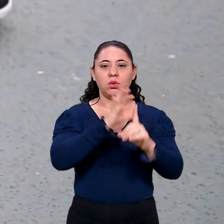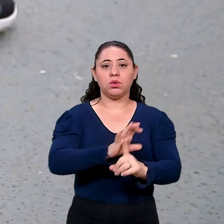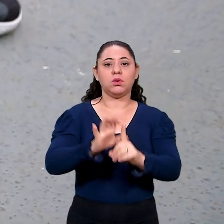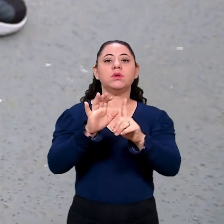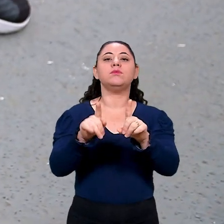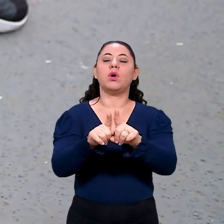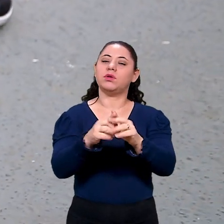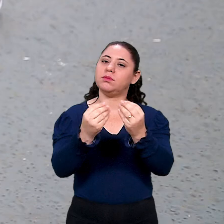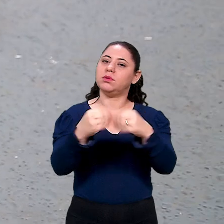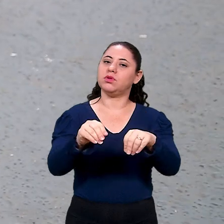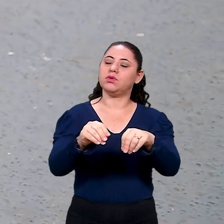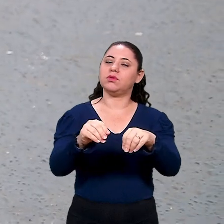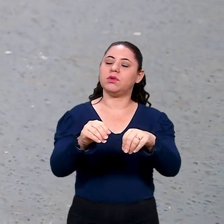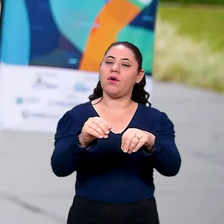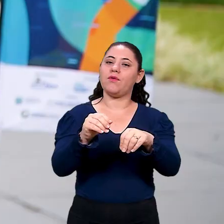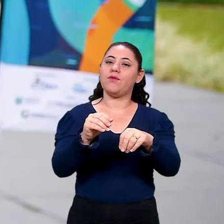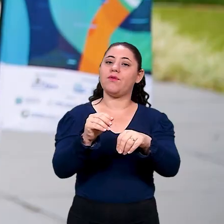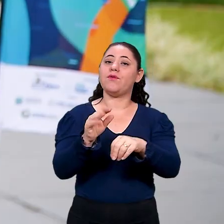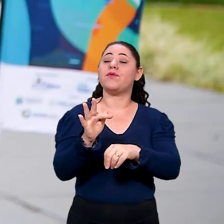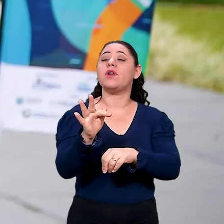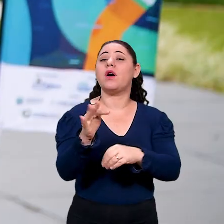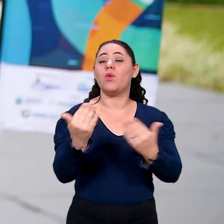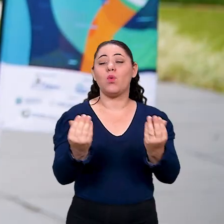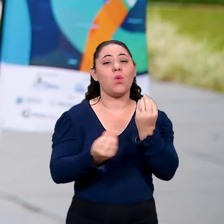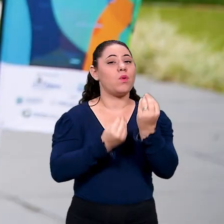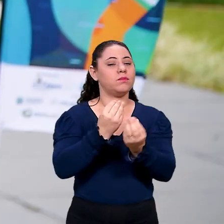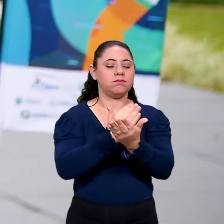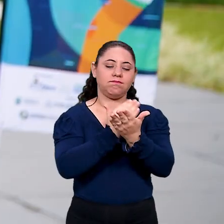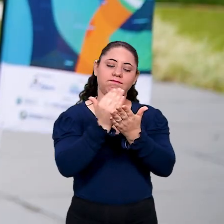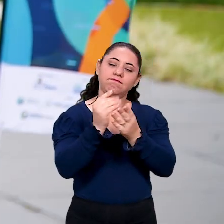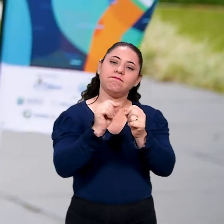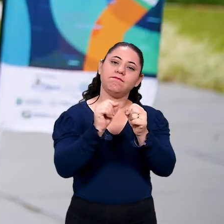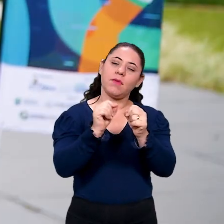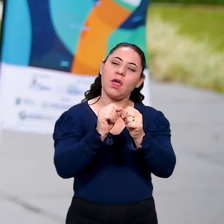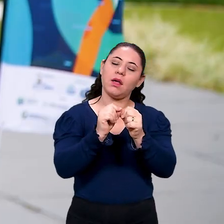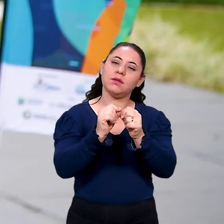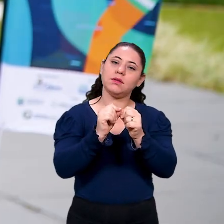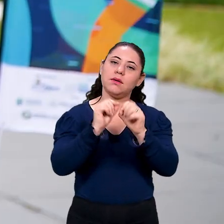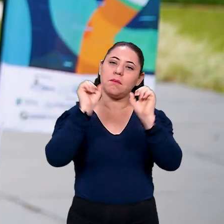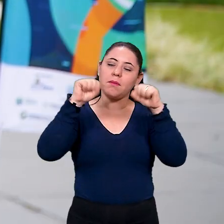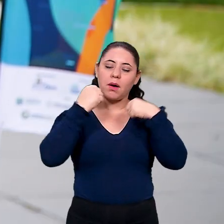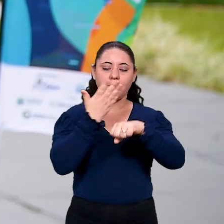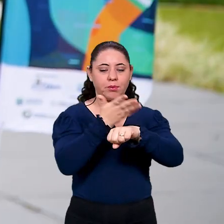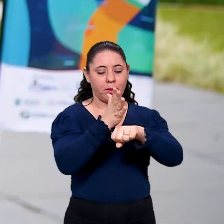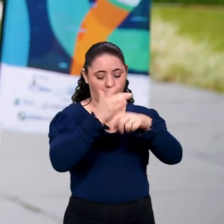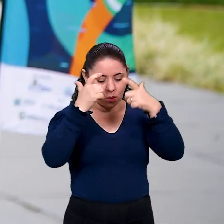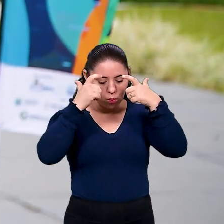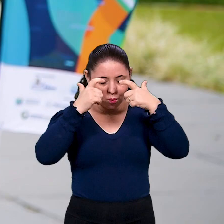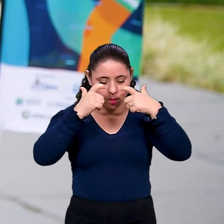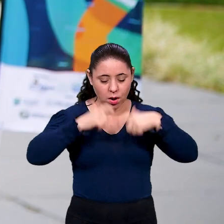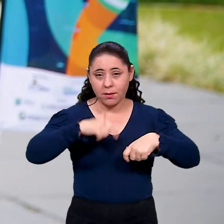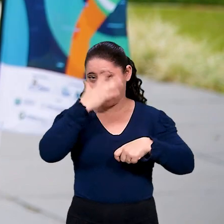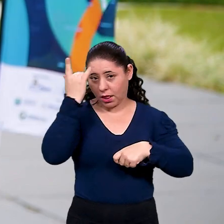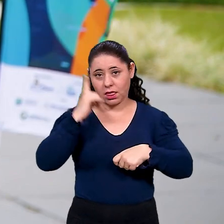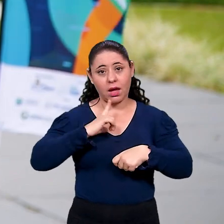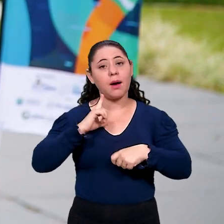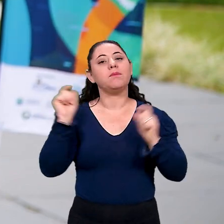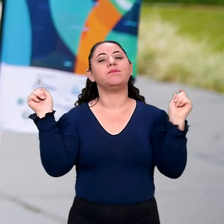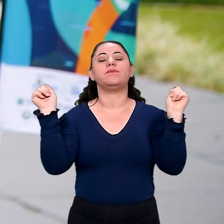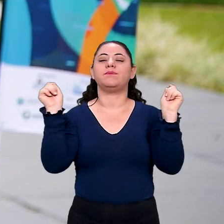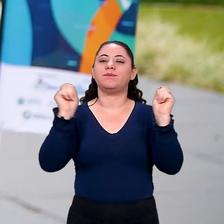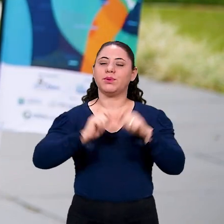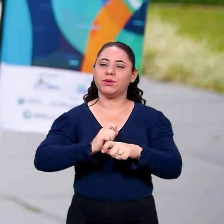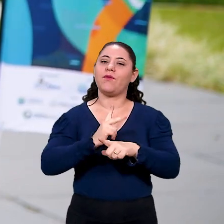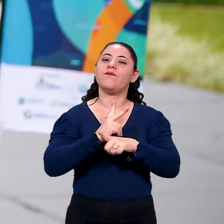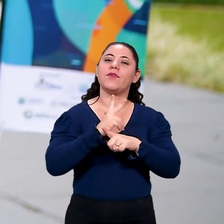temperatura então isso tudo pode influenciar diretamente no seu resultado então o ideal que você comece fazendo um bom aquecimento é prepare o corpo